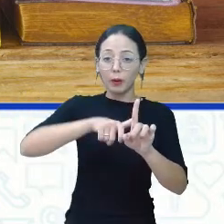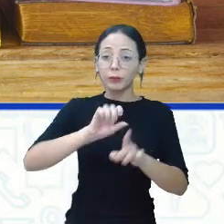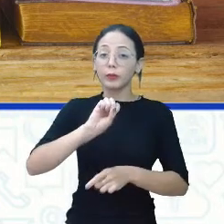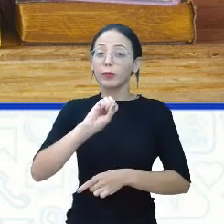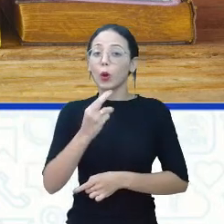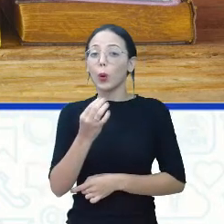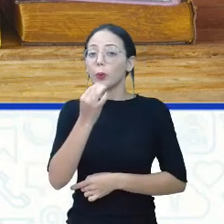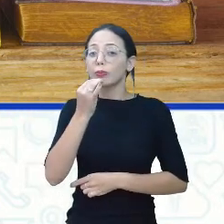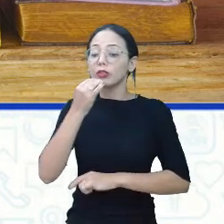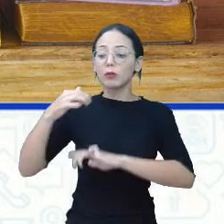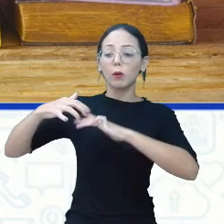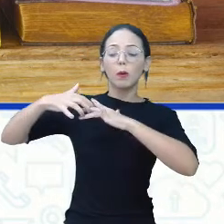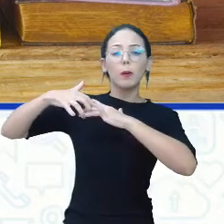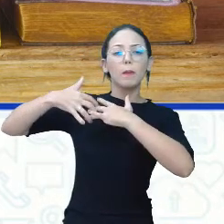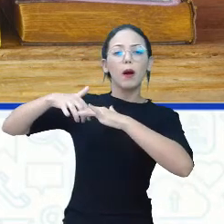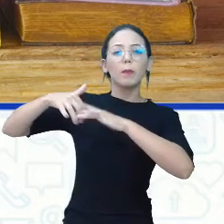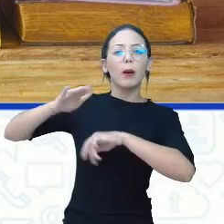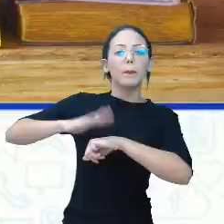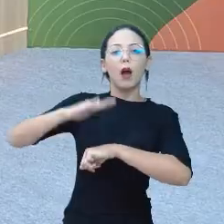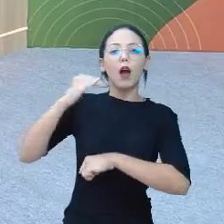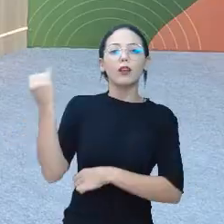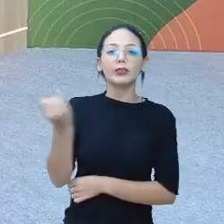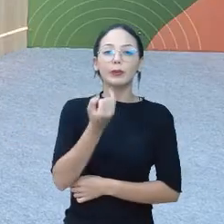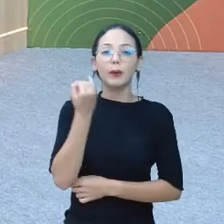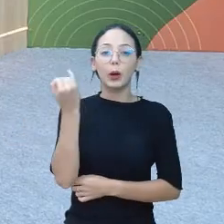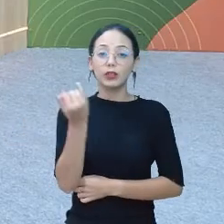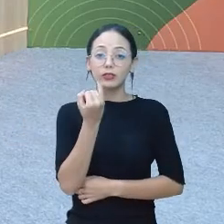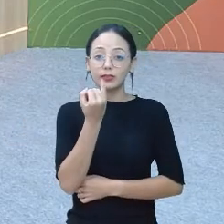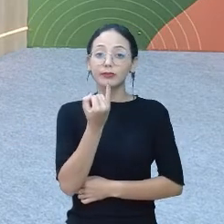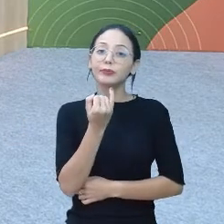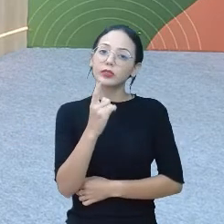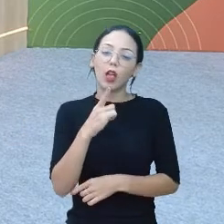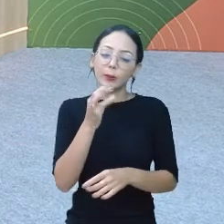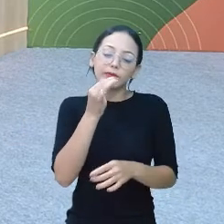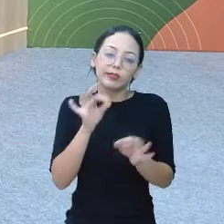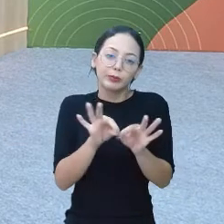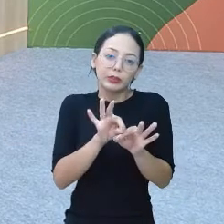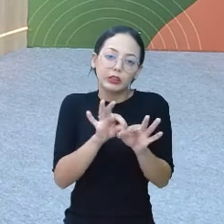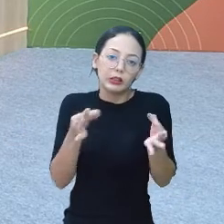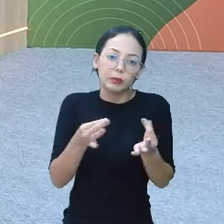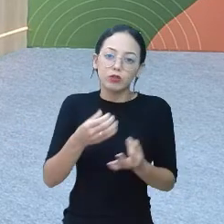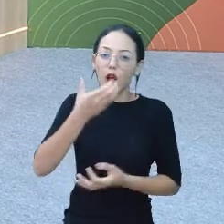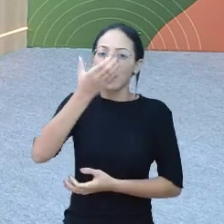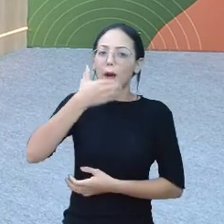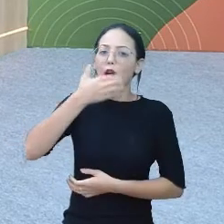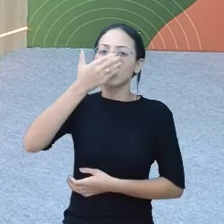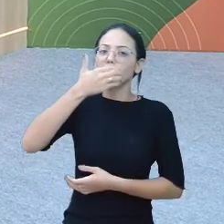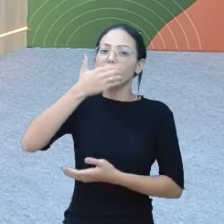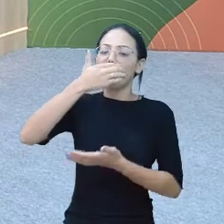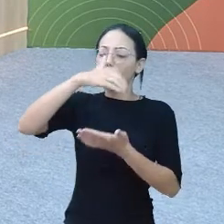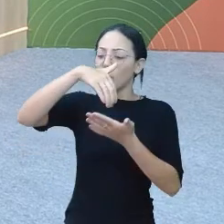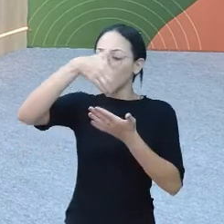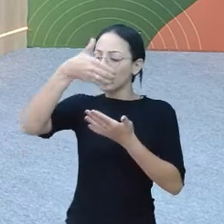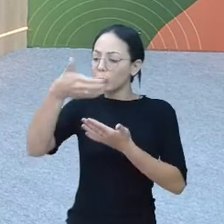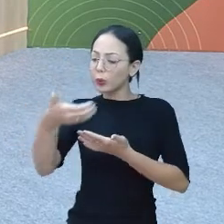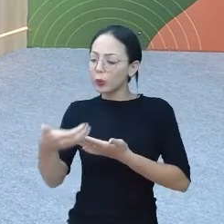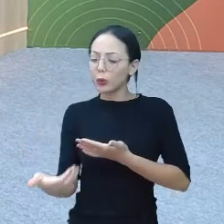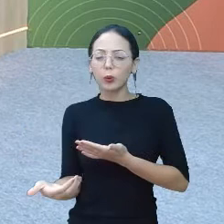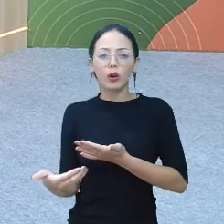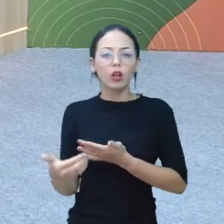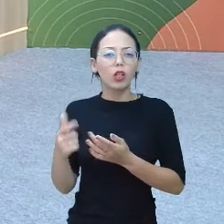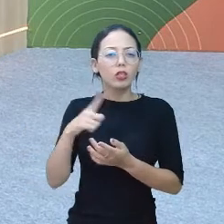a reflexão é mais importante do que a ação. Então eu tenho uma ação simples, por exemplo, a maçã caiu, e disso eu trago toda